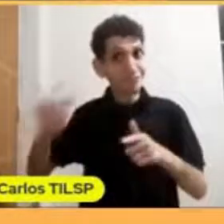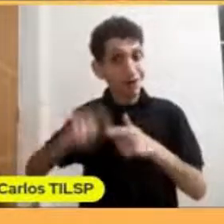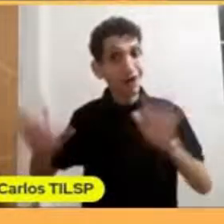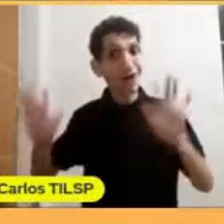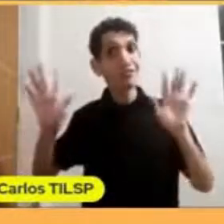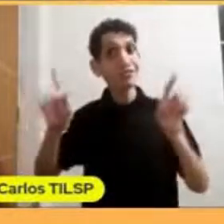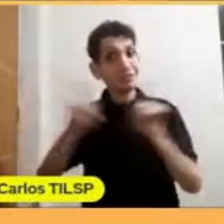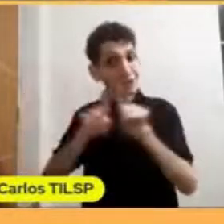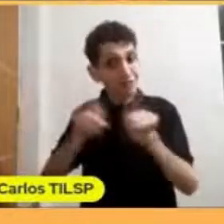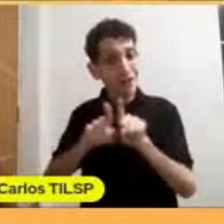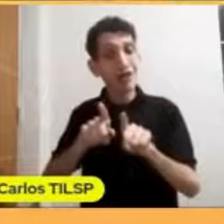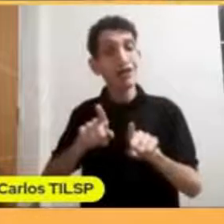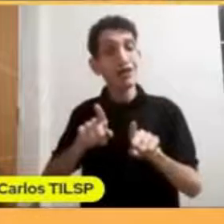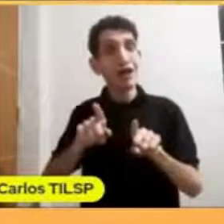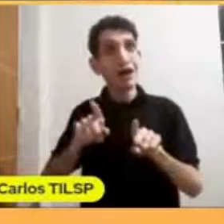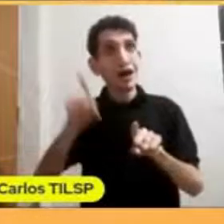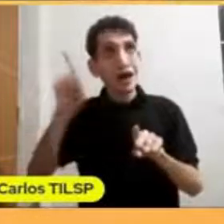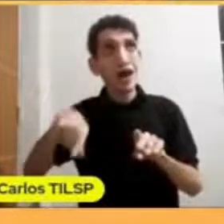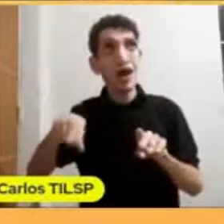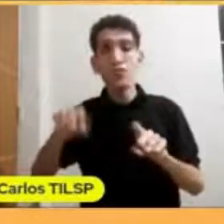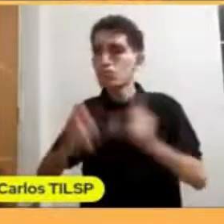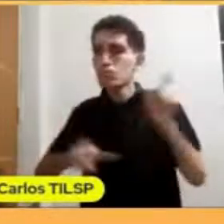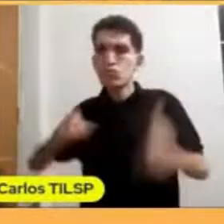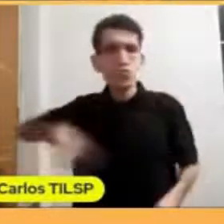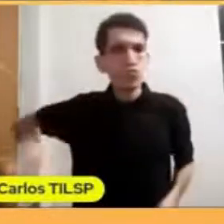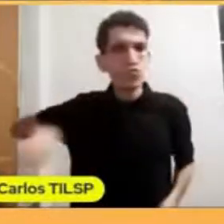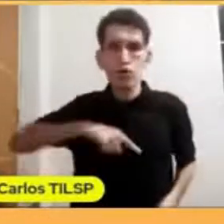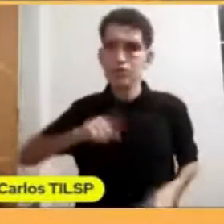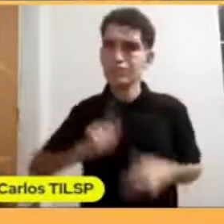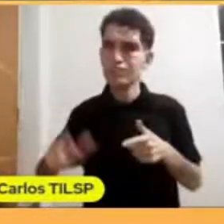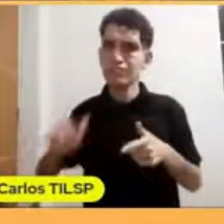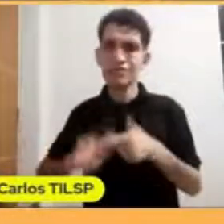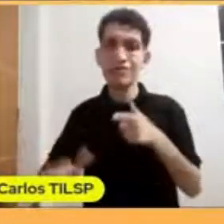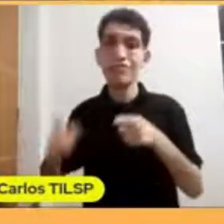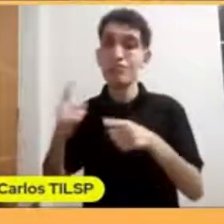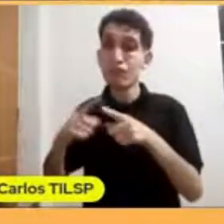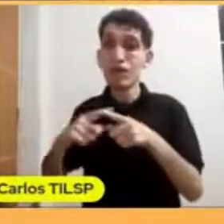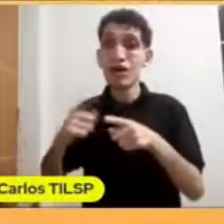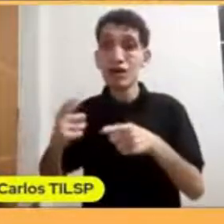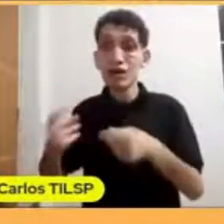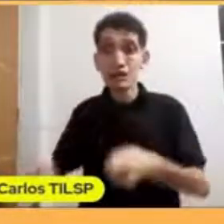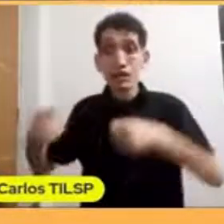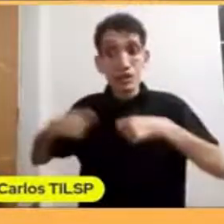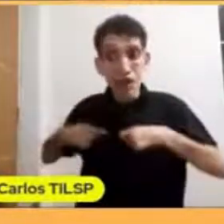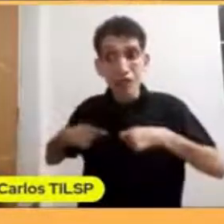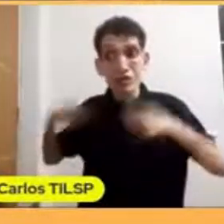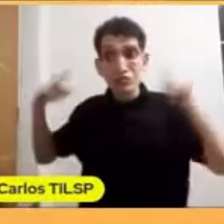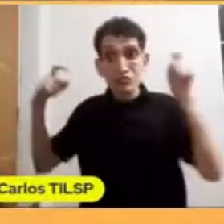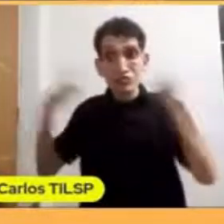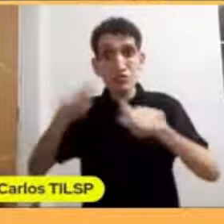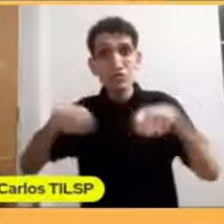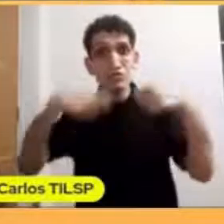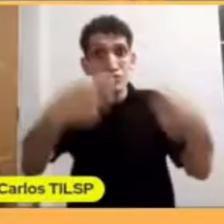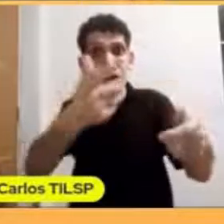Social, de todos nós, né? A gente acaba vendo que isso impacta muitas pessoas, né?